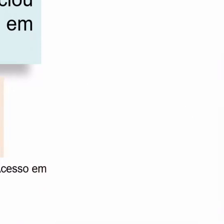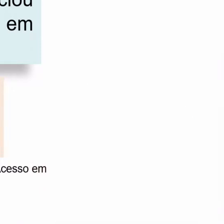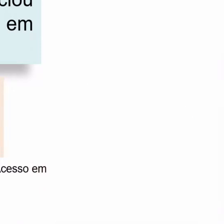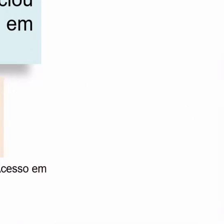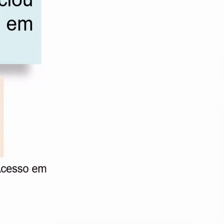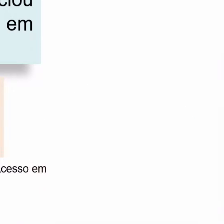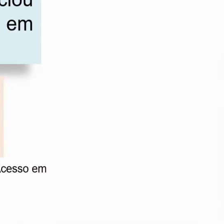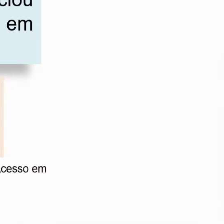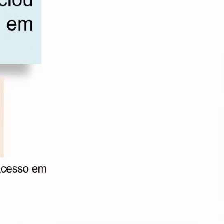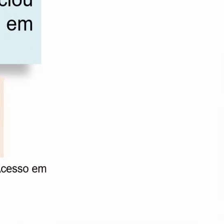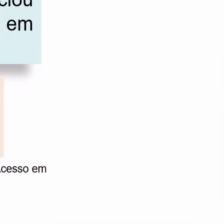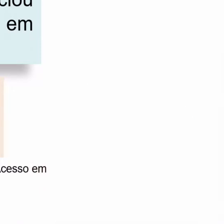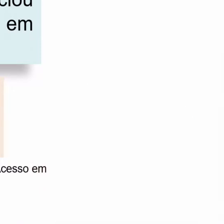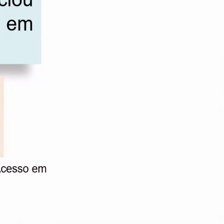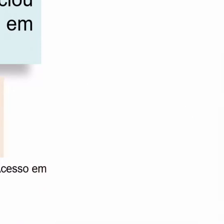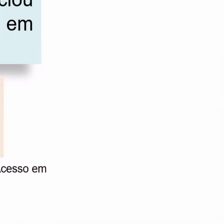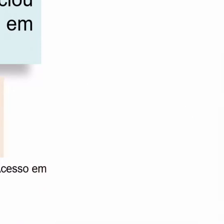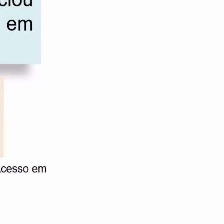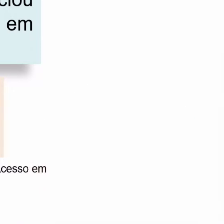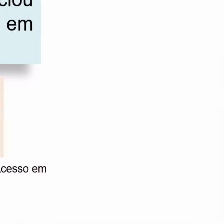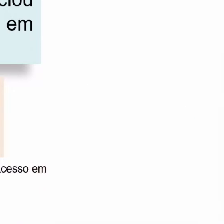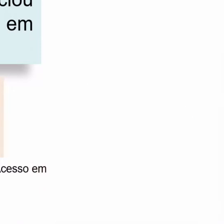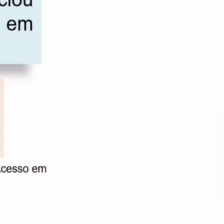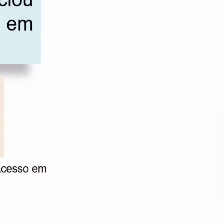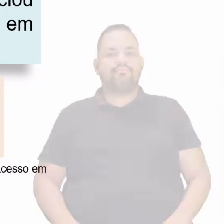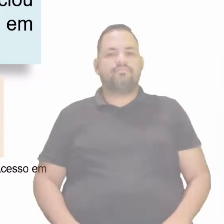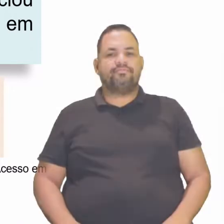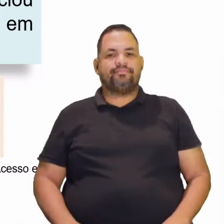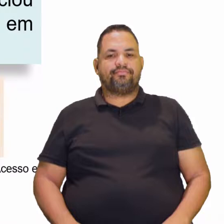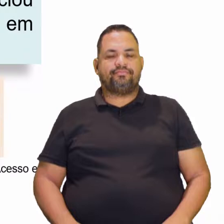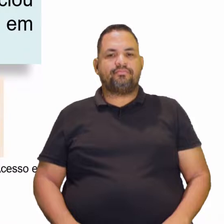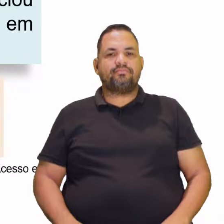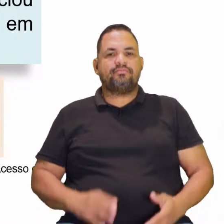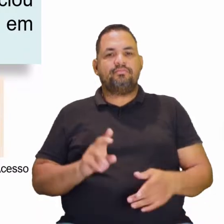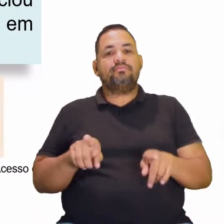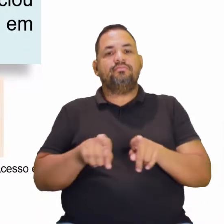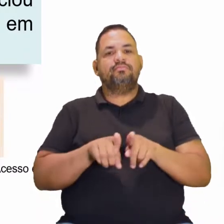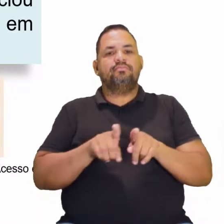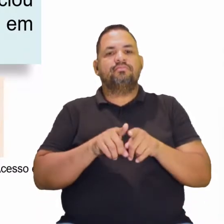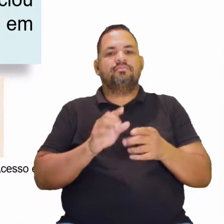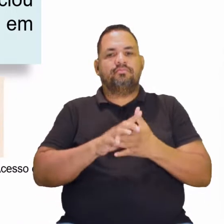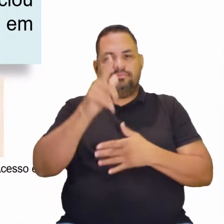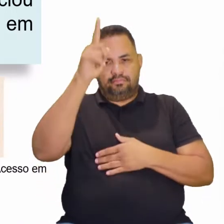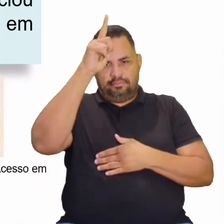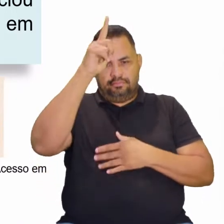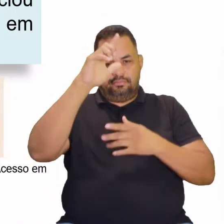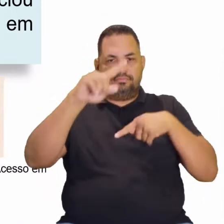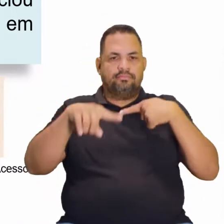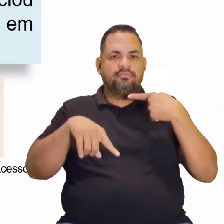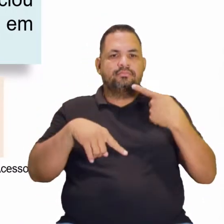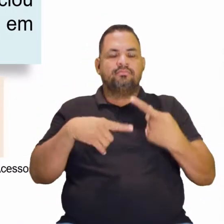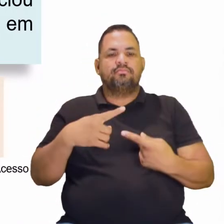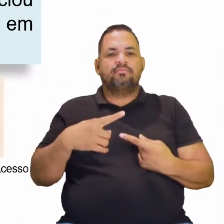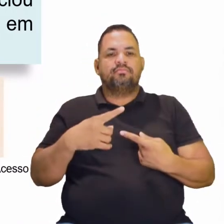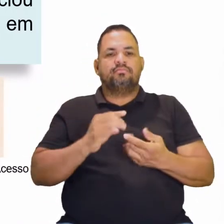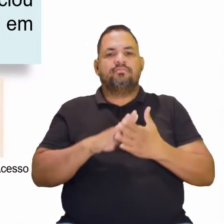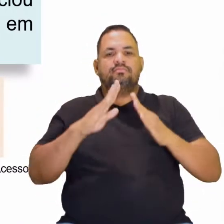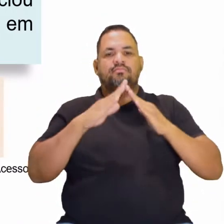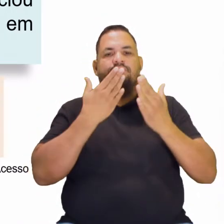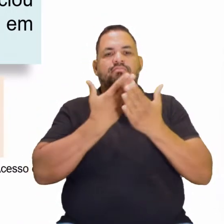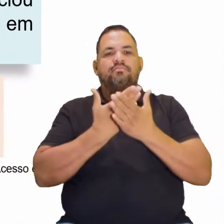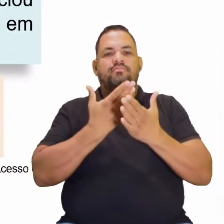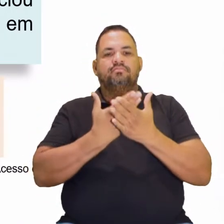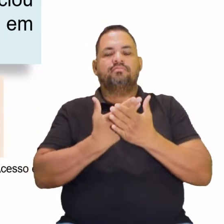na escola de arte em Nova York, também foi para a Alemanha, enfim, na Escola de